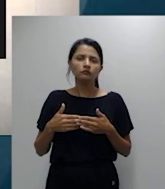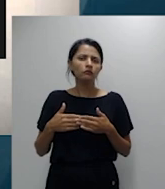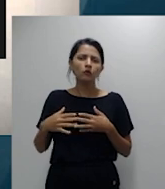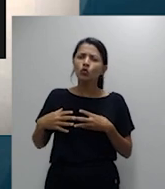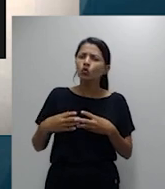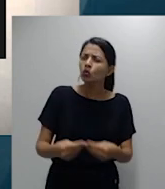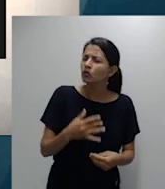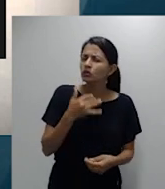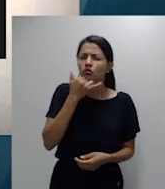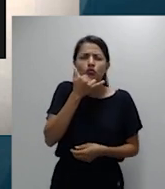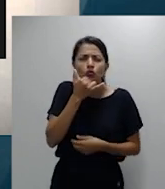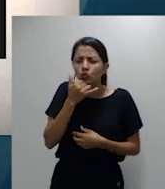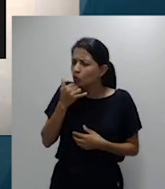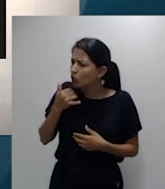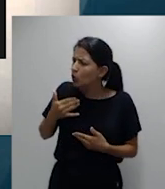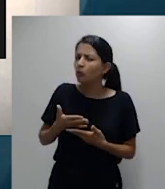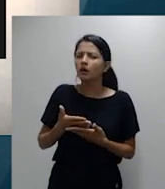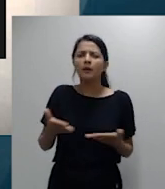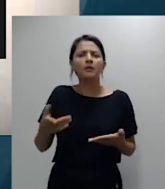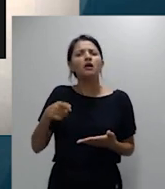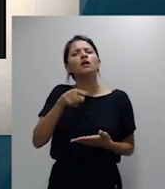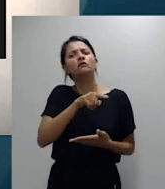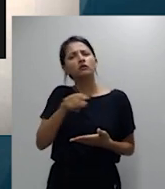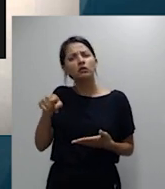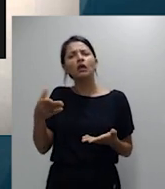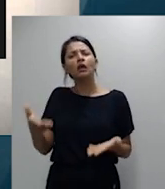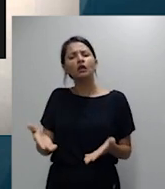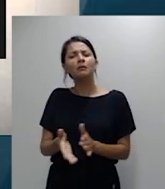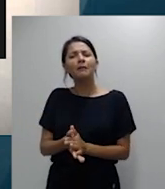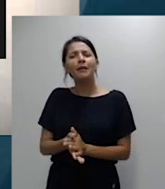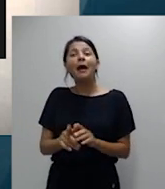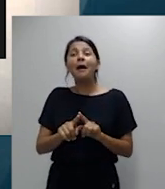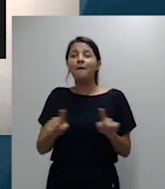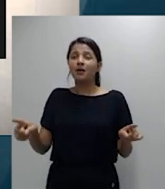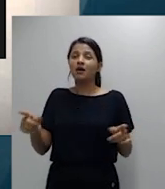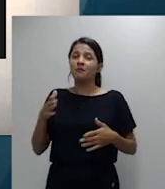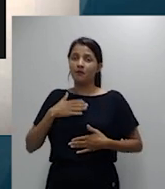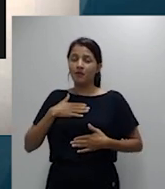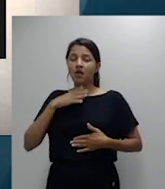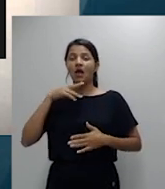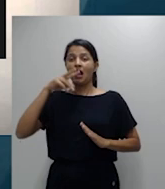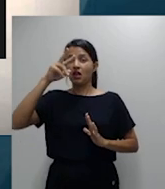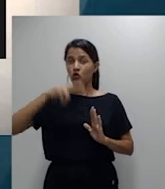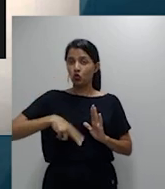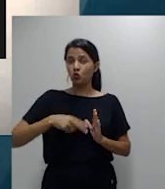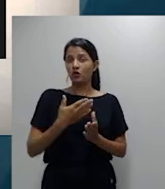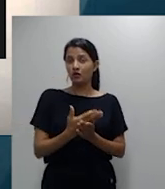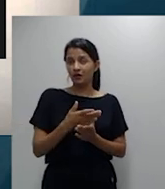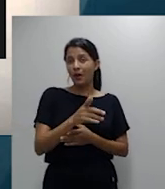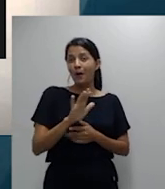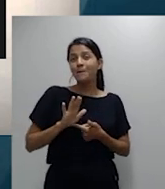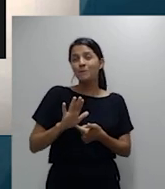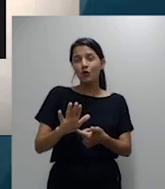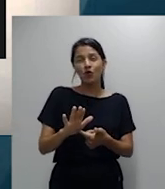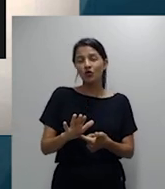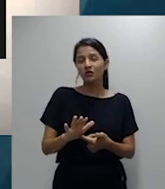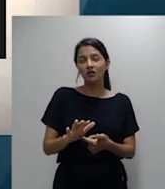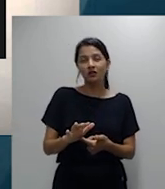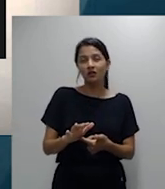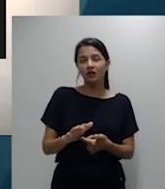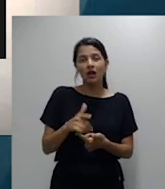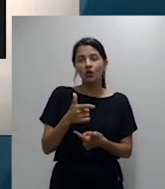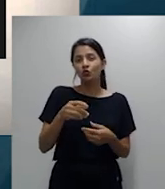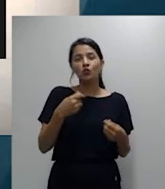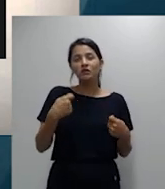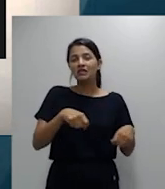vezes a a essa coisa mas para mim a leitura dos Autos mostra-se não aqui esse